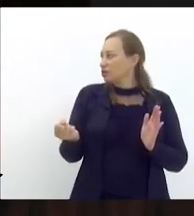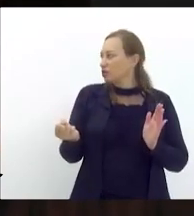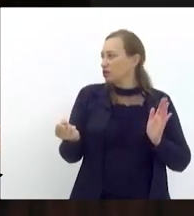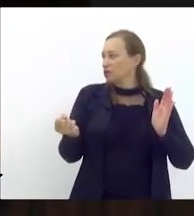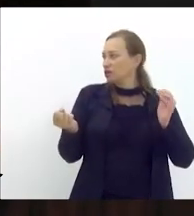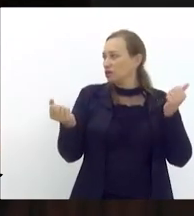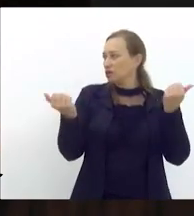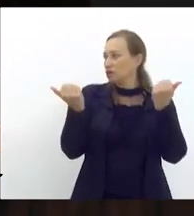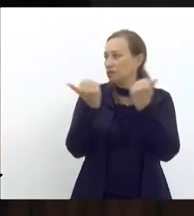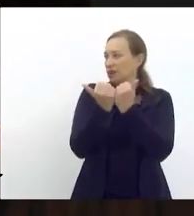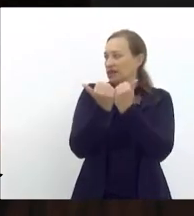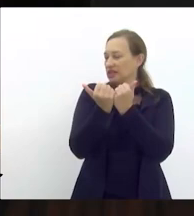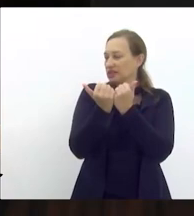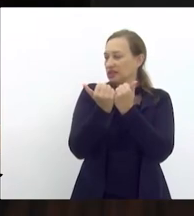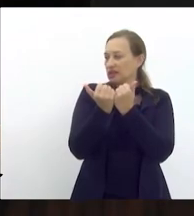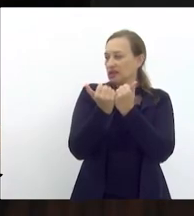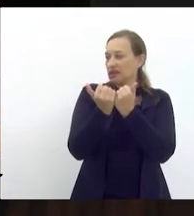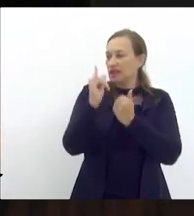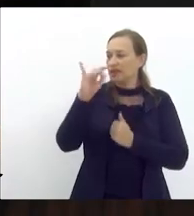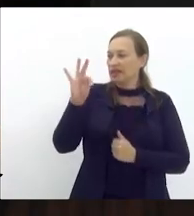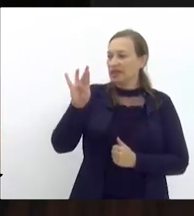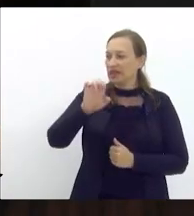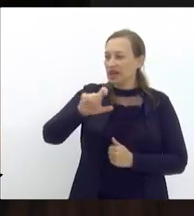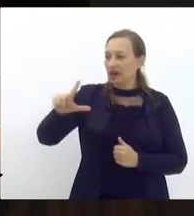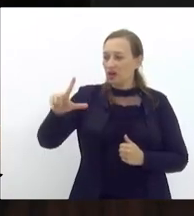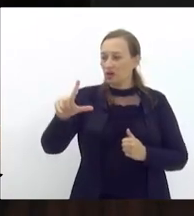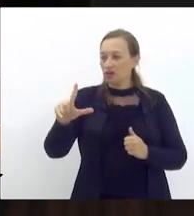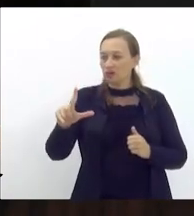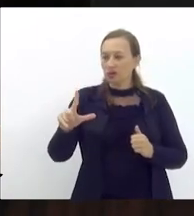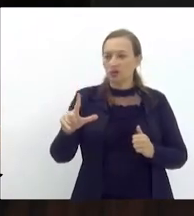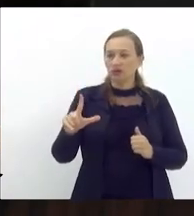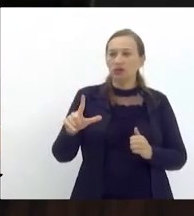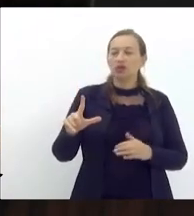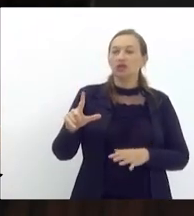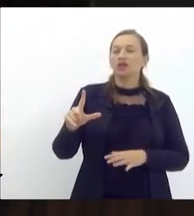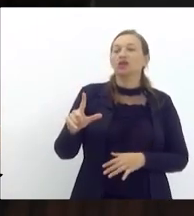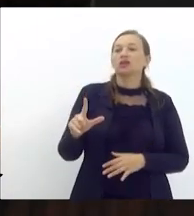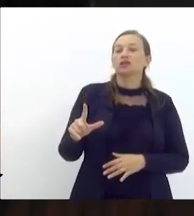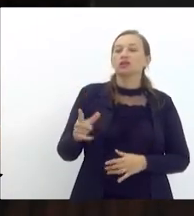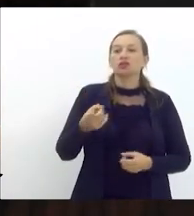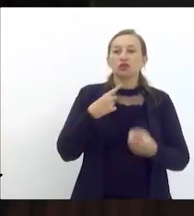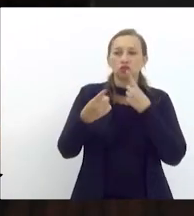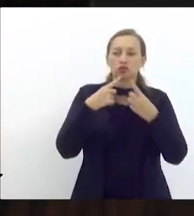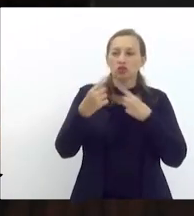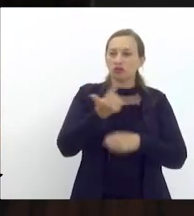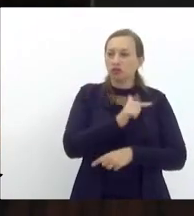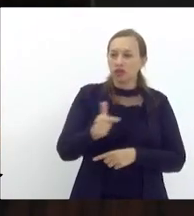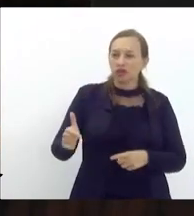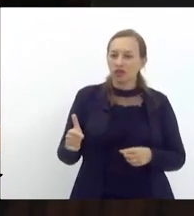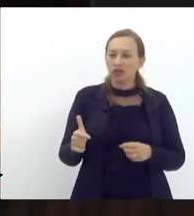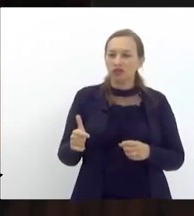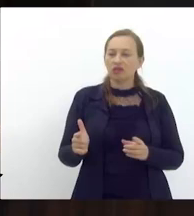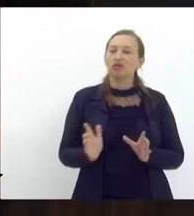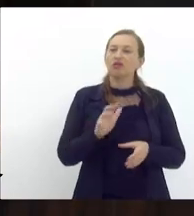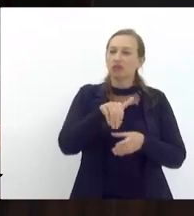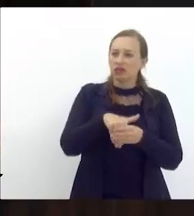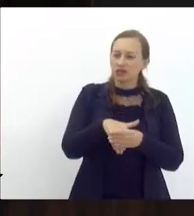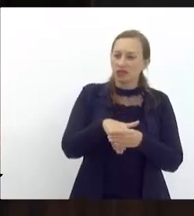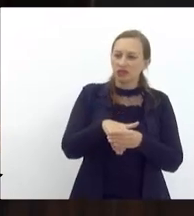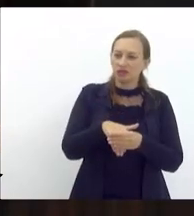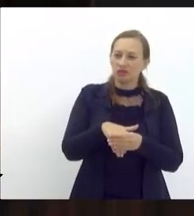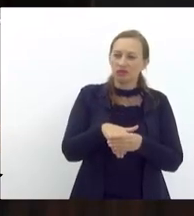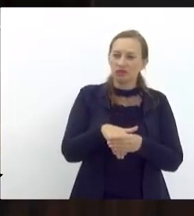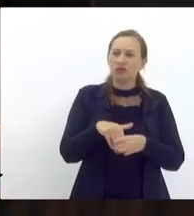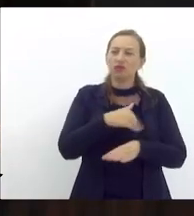a sociedade bíblica do Brasil em discussão não havendo Quem Queira discutir encerrado a discussão em votação